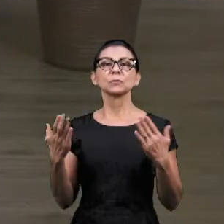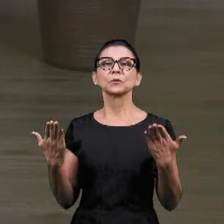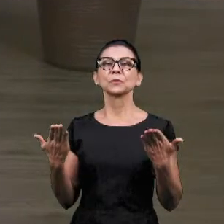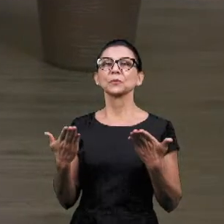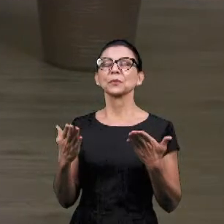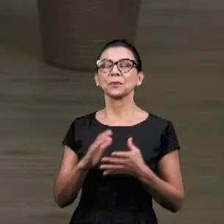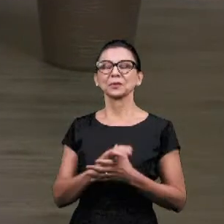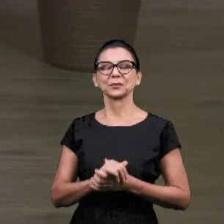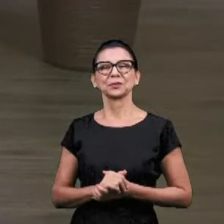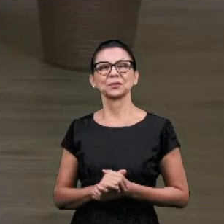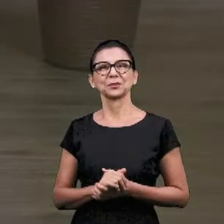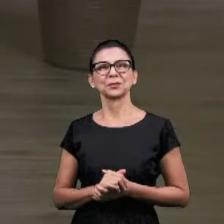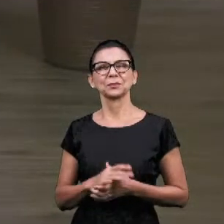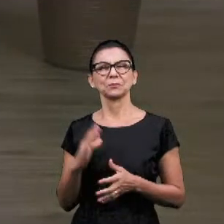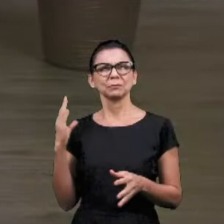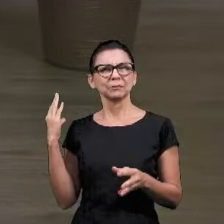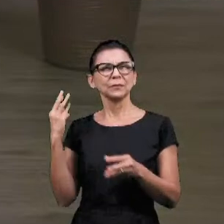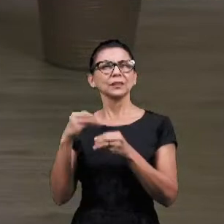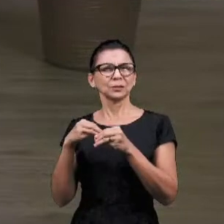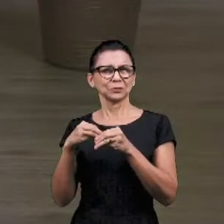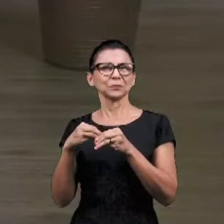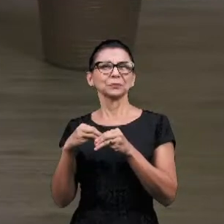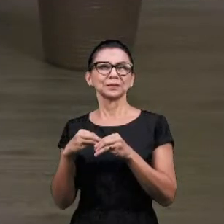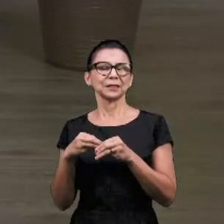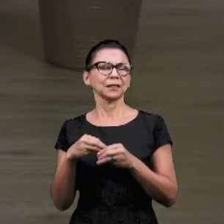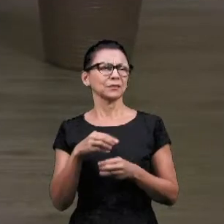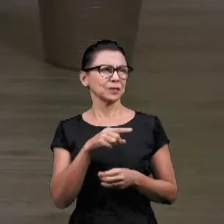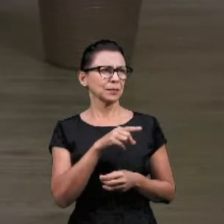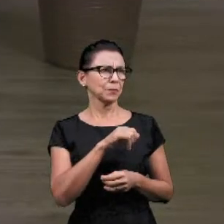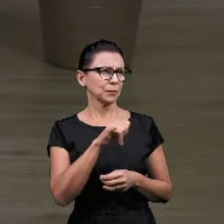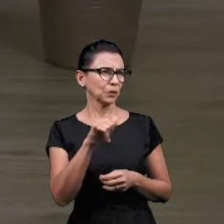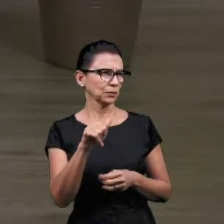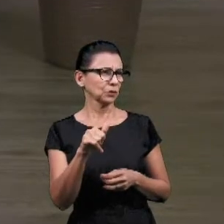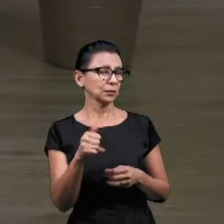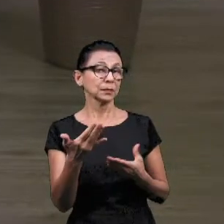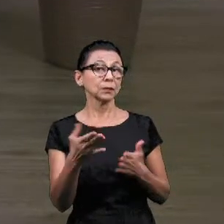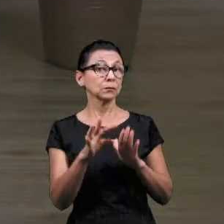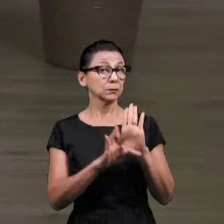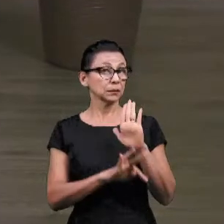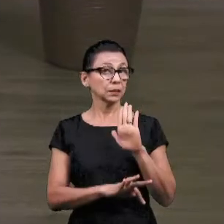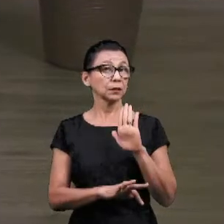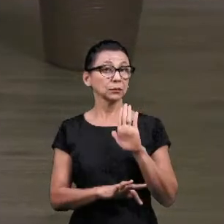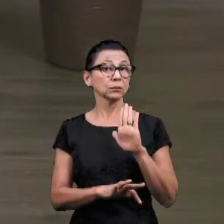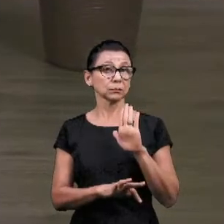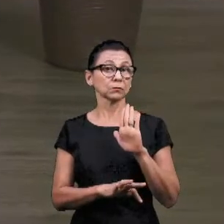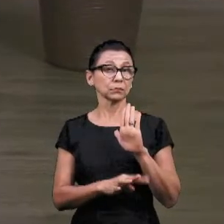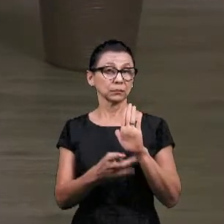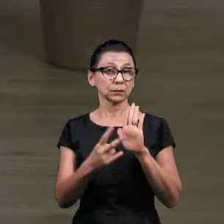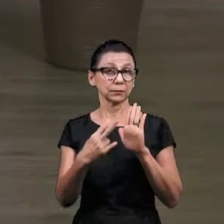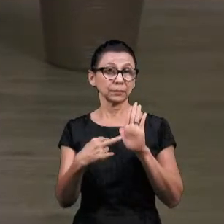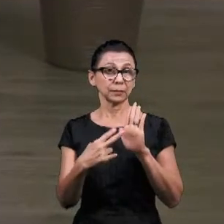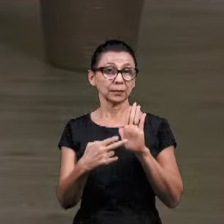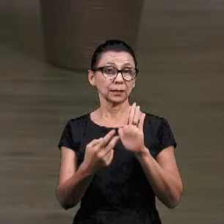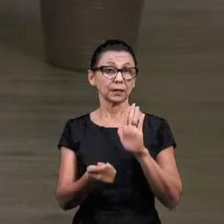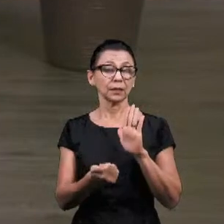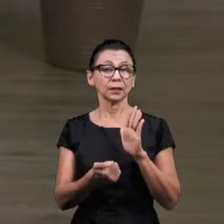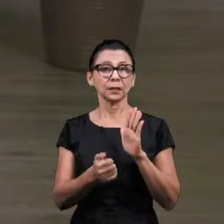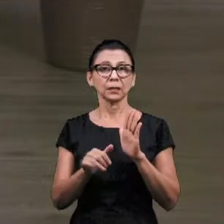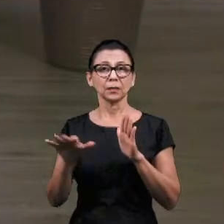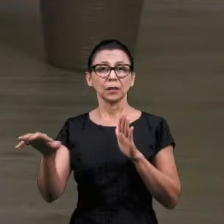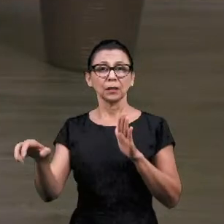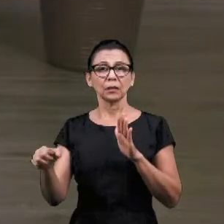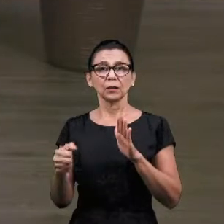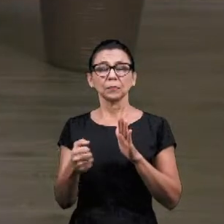breve introdução para os irmãos. Inclusive, você pode já dizer, Wallace, o texto que você vai ler, porque os irmãos já vão pegando suas Bíblias, já vão